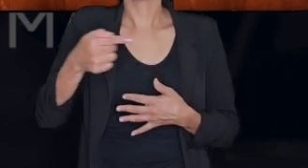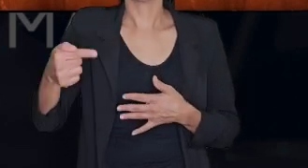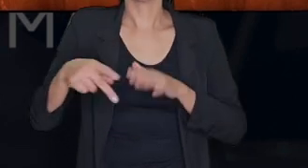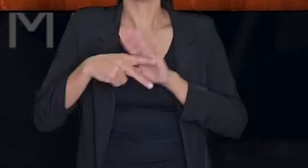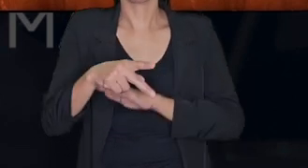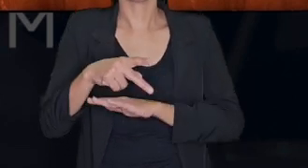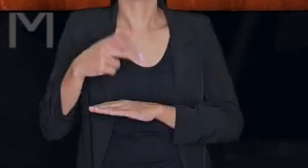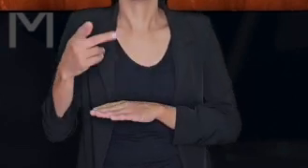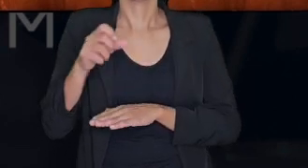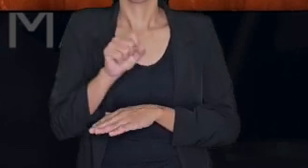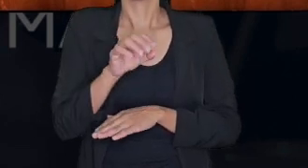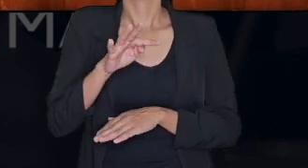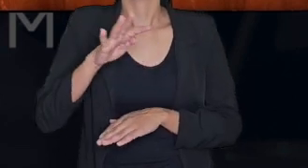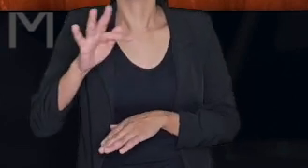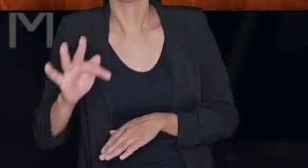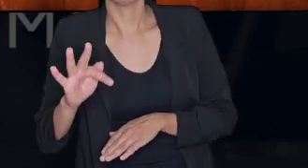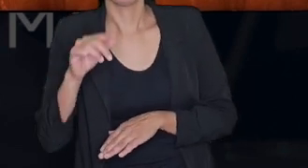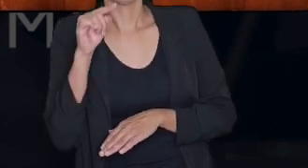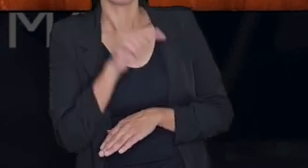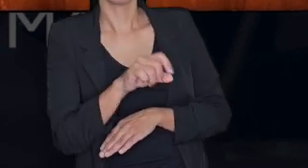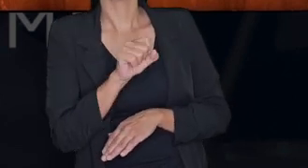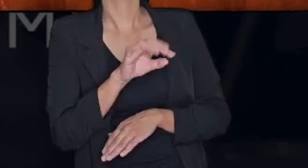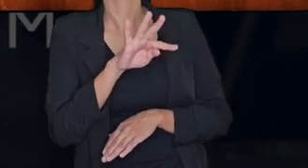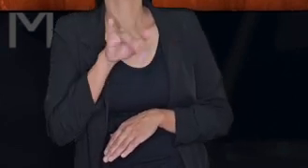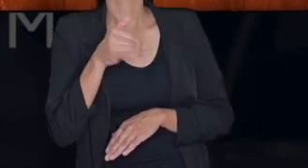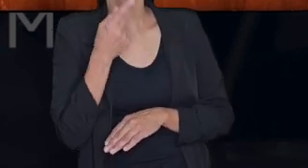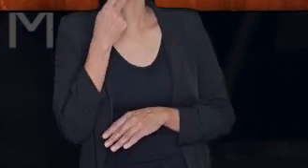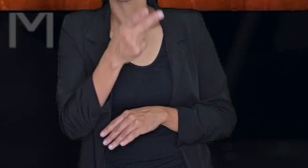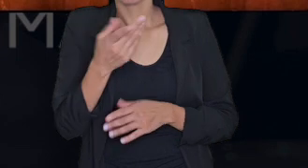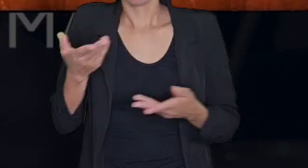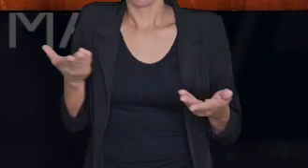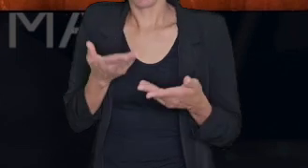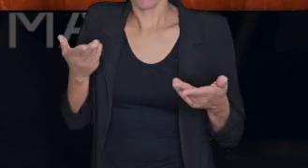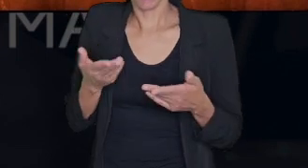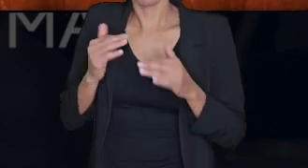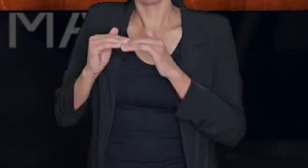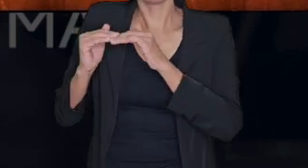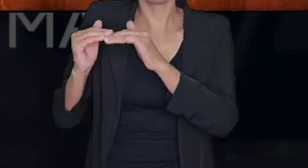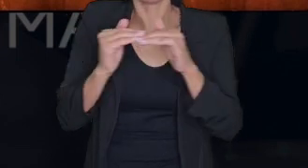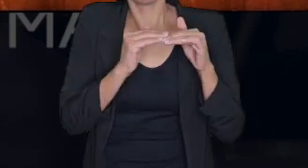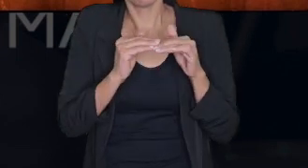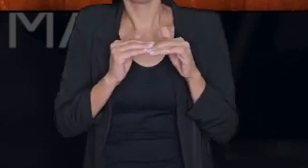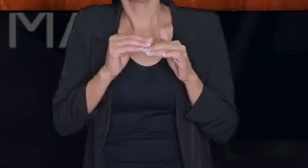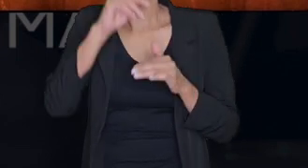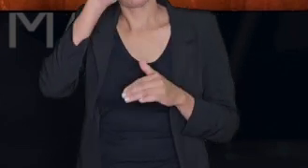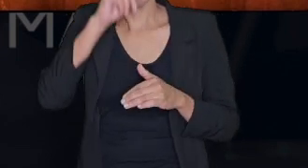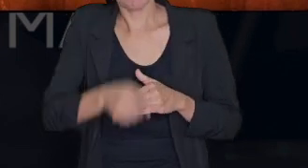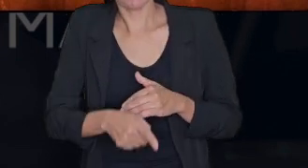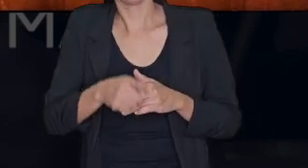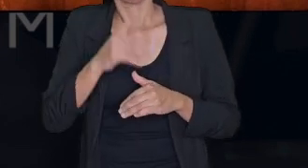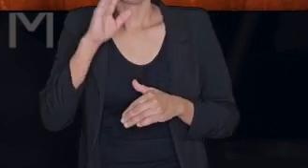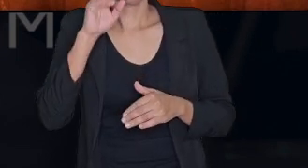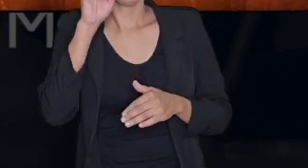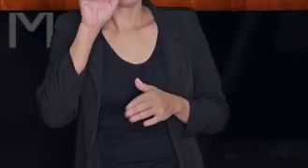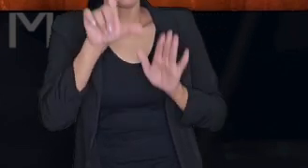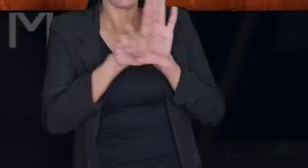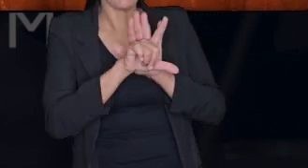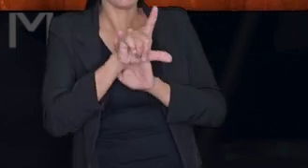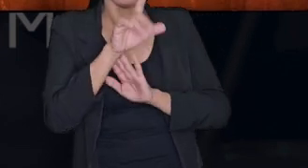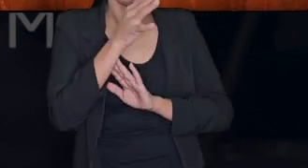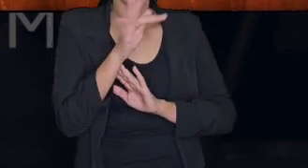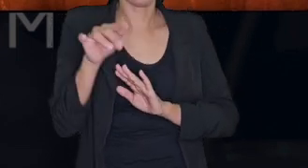ele afastou a súmula 377 do Supremo, porque ele disse, o STJ, agora quem tem as rédeas da